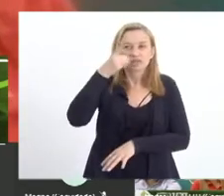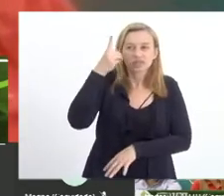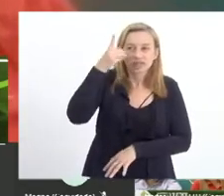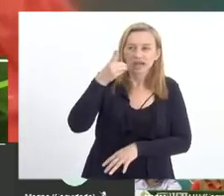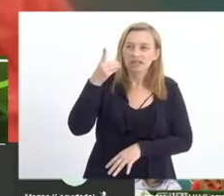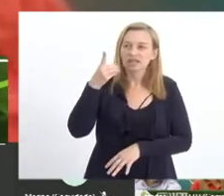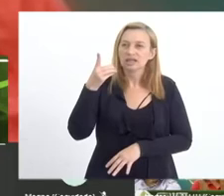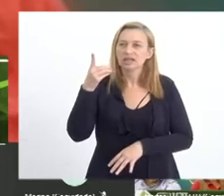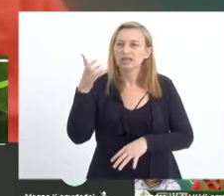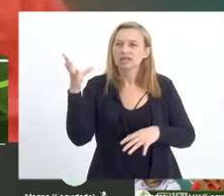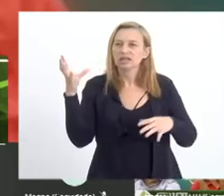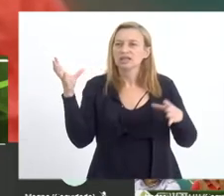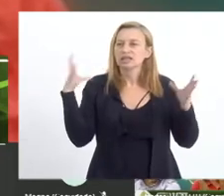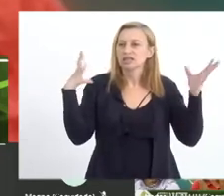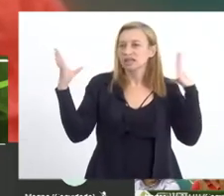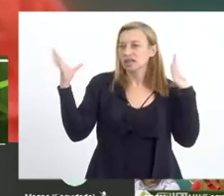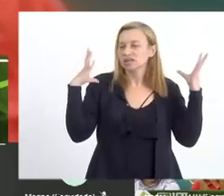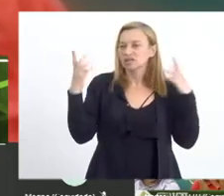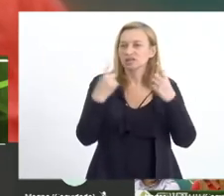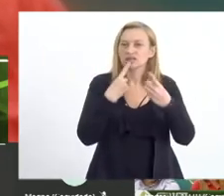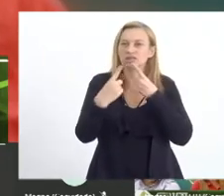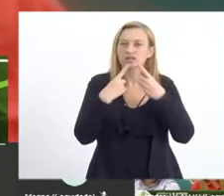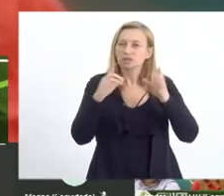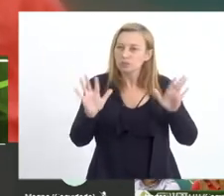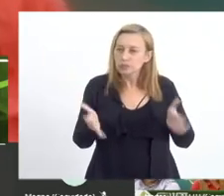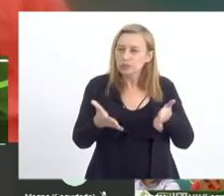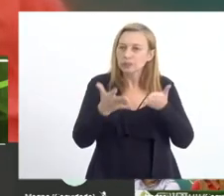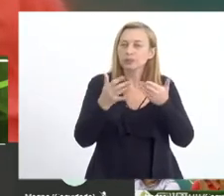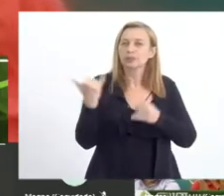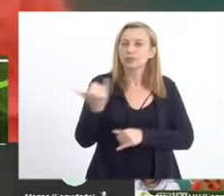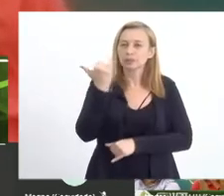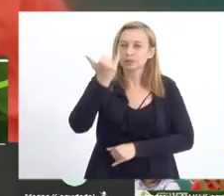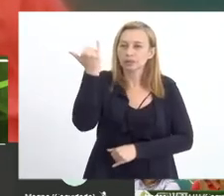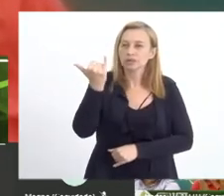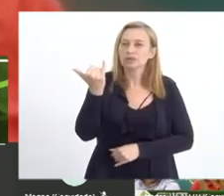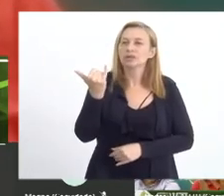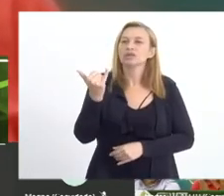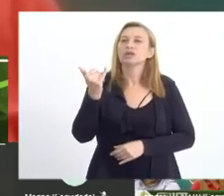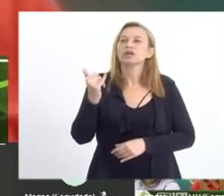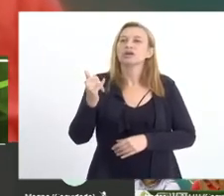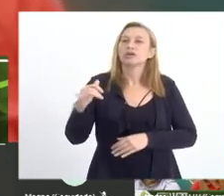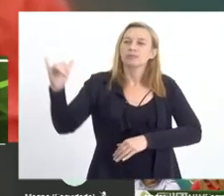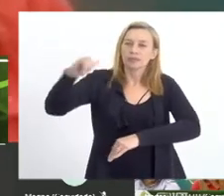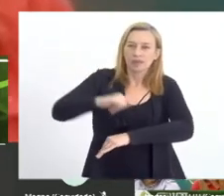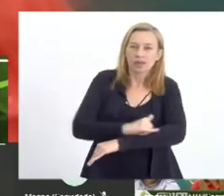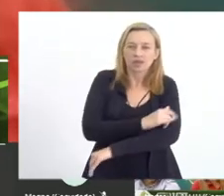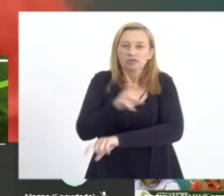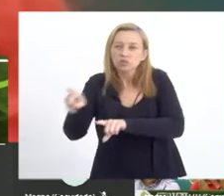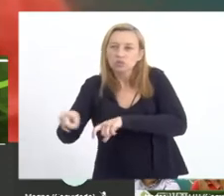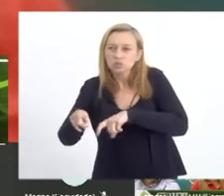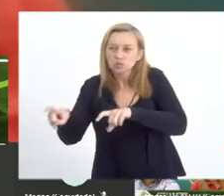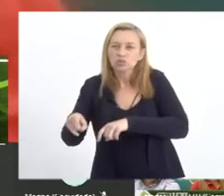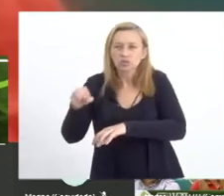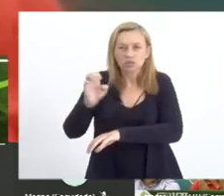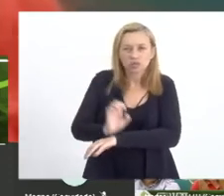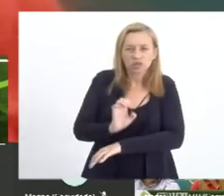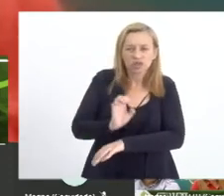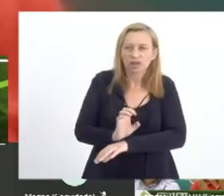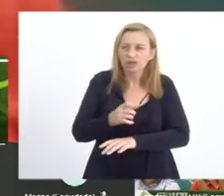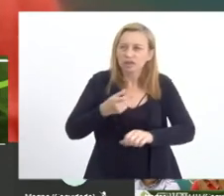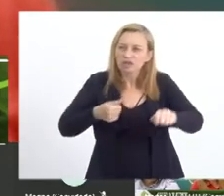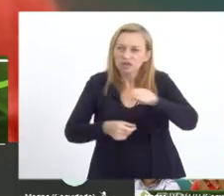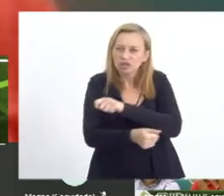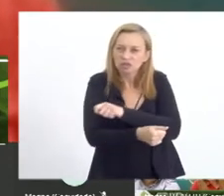pela iniciativa em trazer esse debate tão importante, né, sobre os aeroportos do interior do estado. Os investimentos